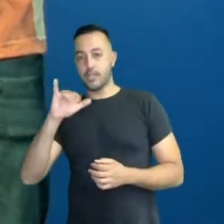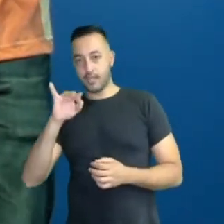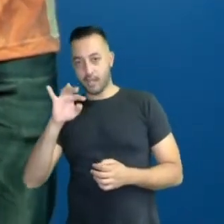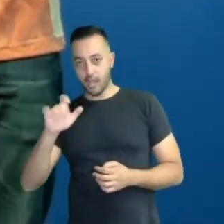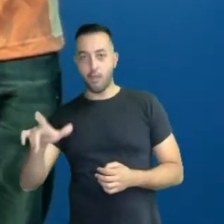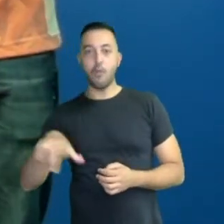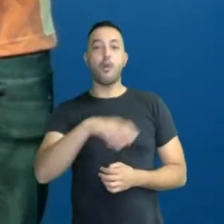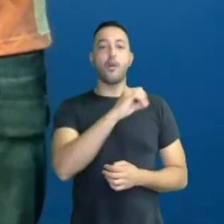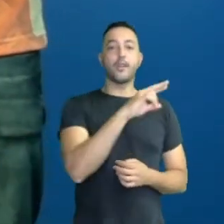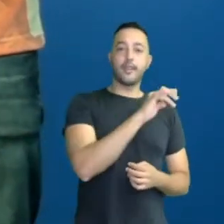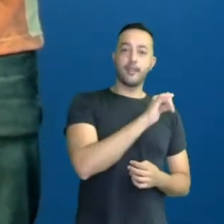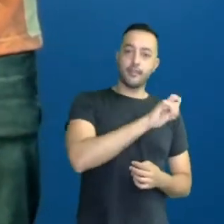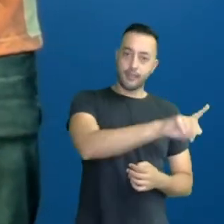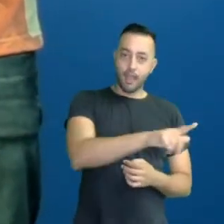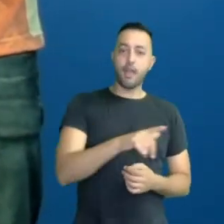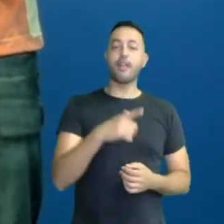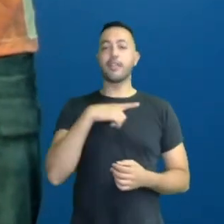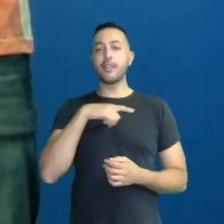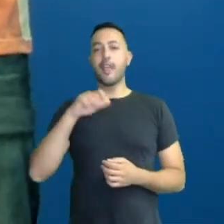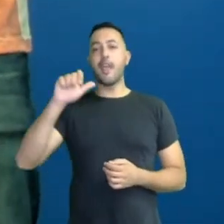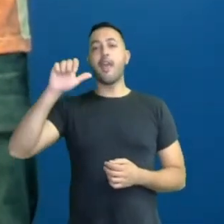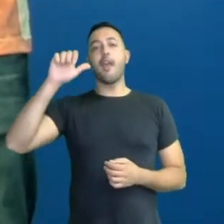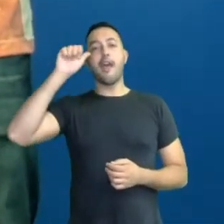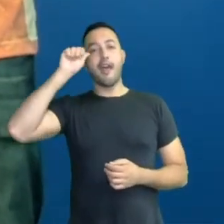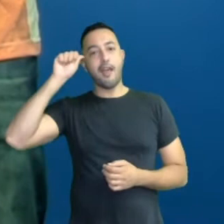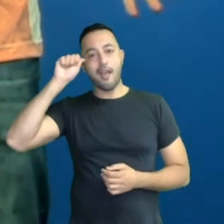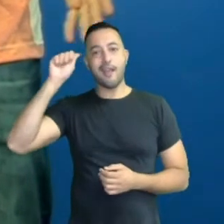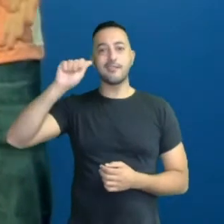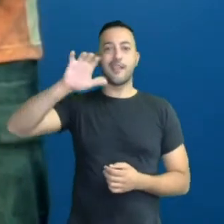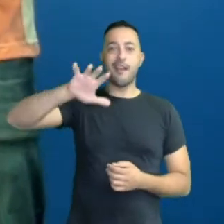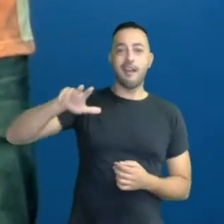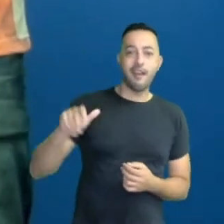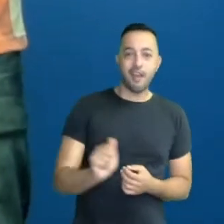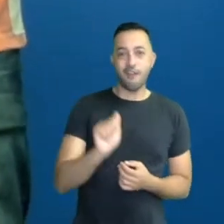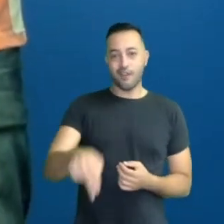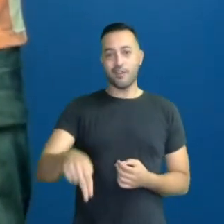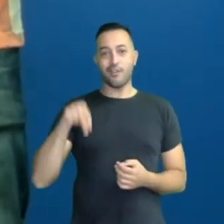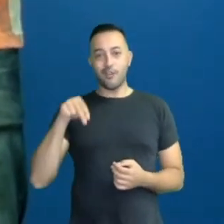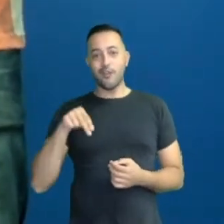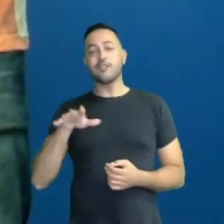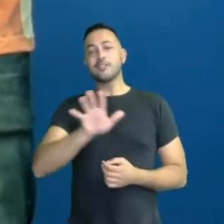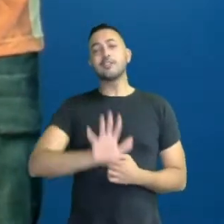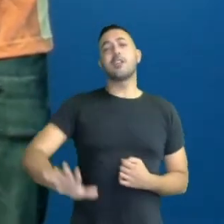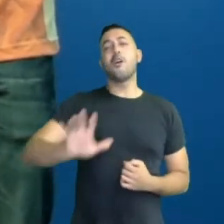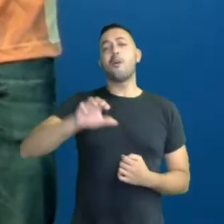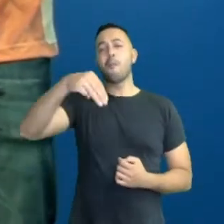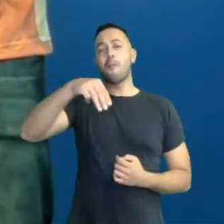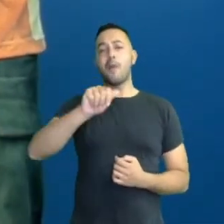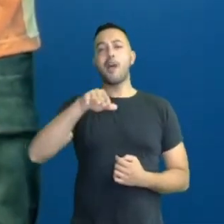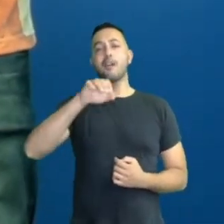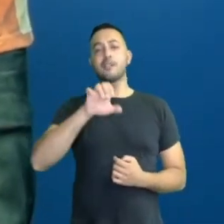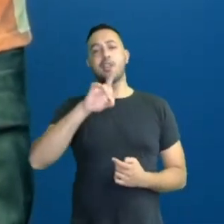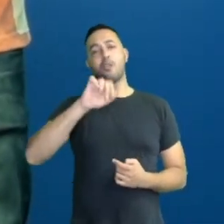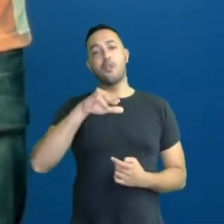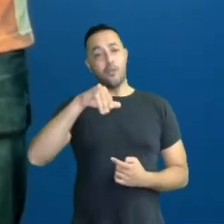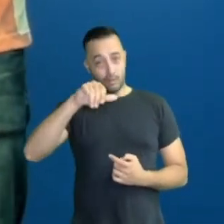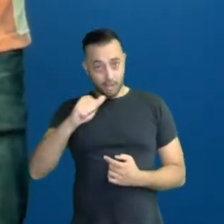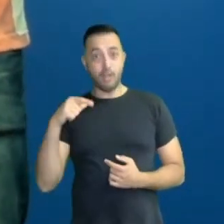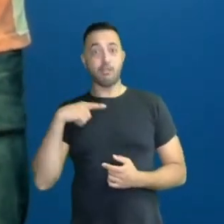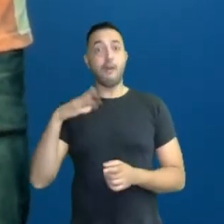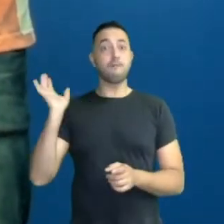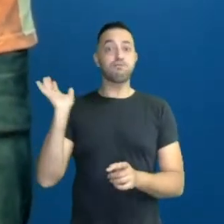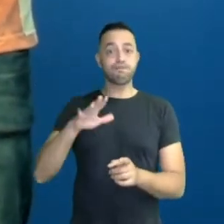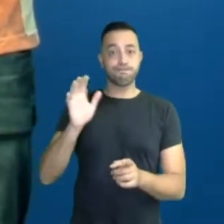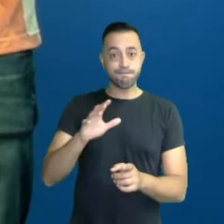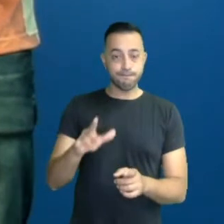Ásia, norte da África. Então todo esse território enorme da Macedônia vai receber uma influência muito